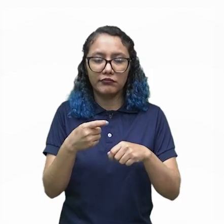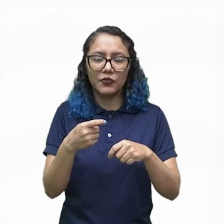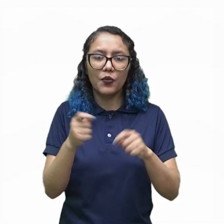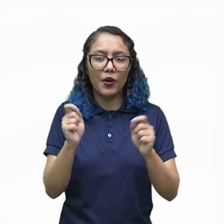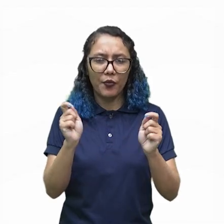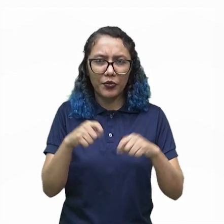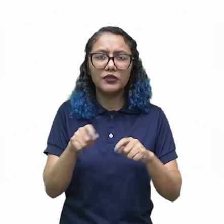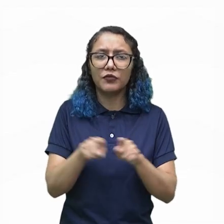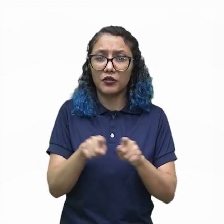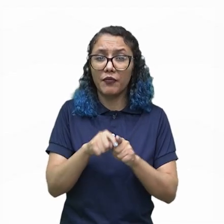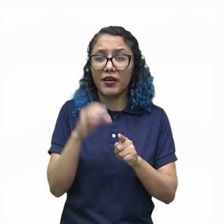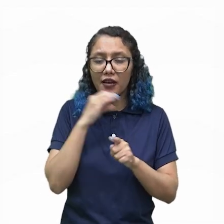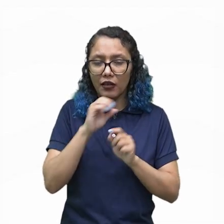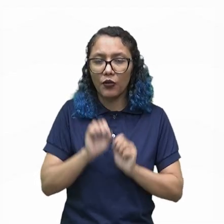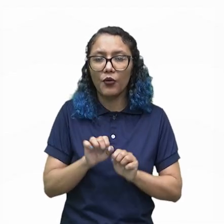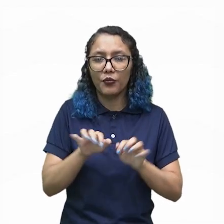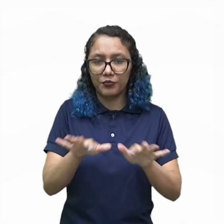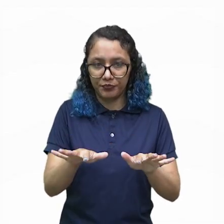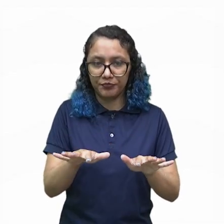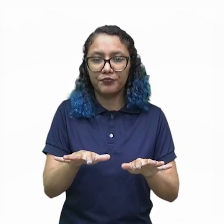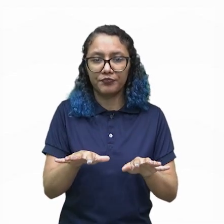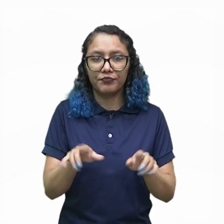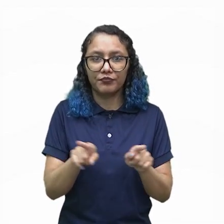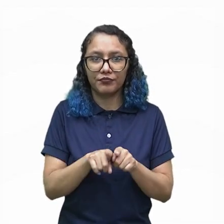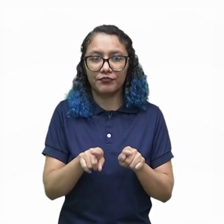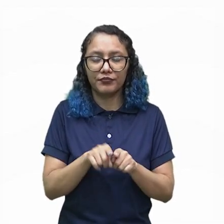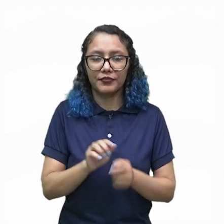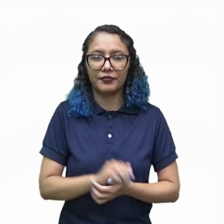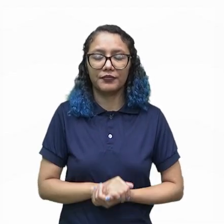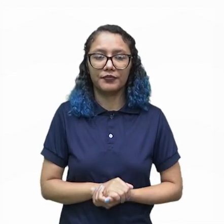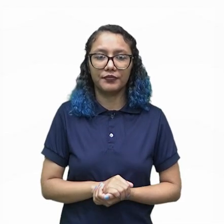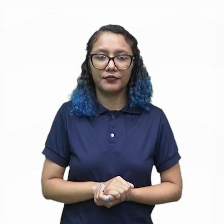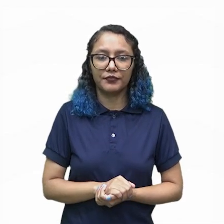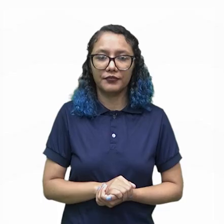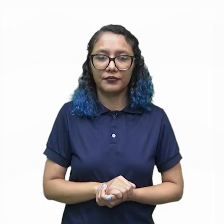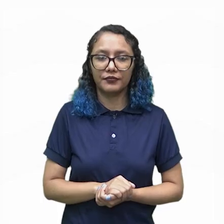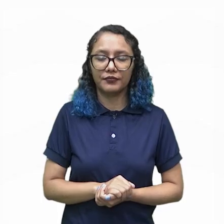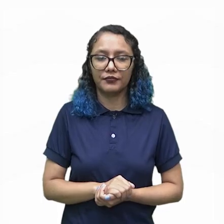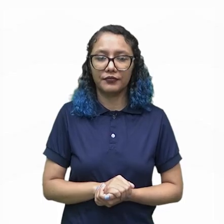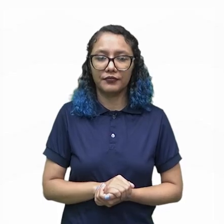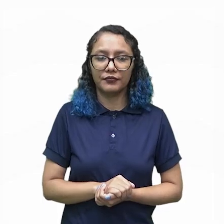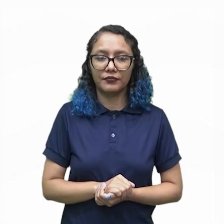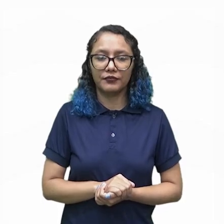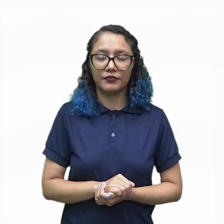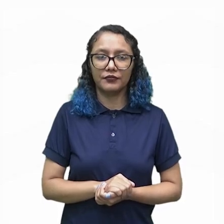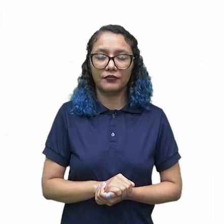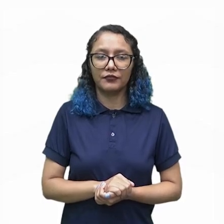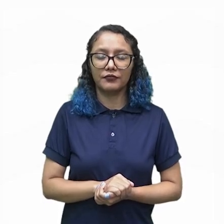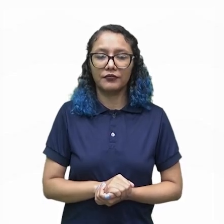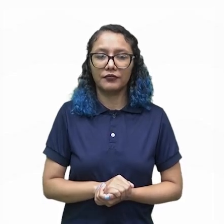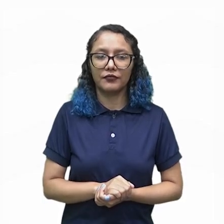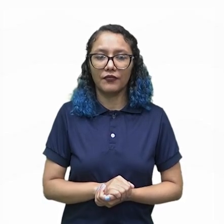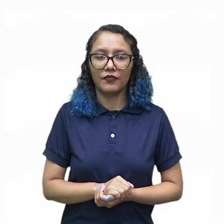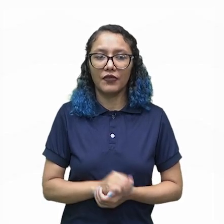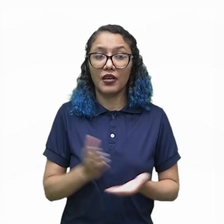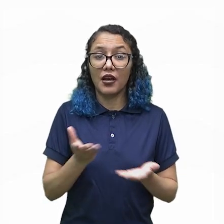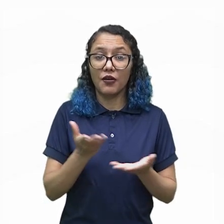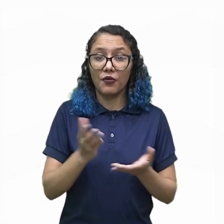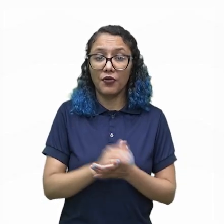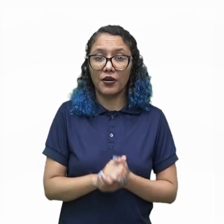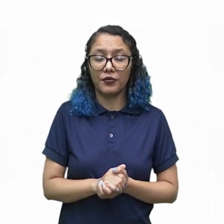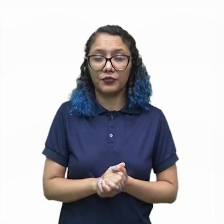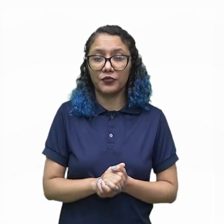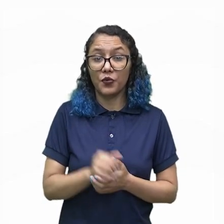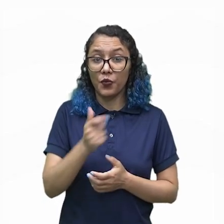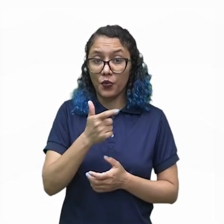libera calor para o ambiente, tá? Já no caso dos exemplos de processos